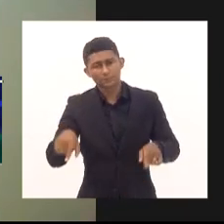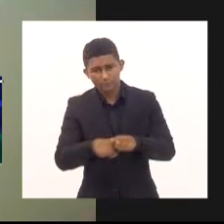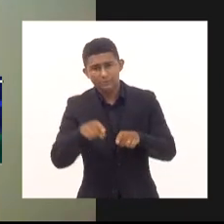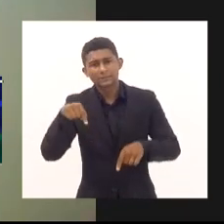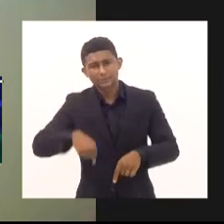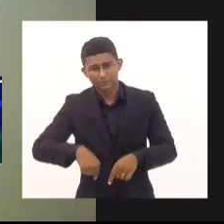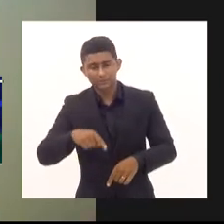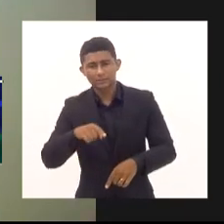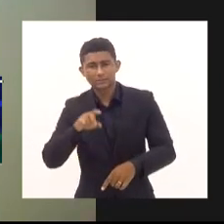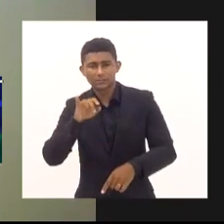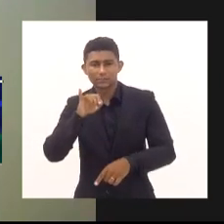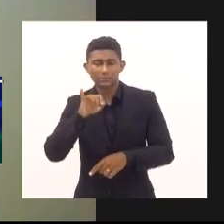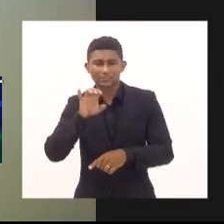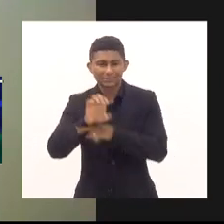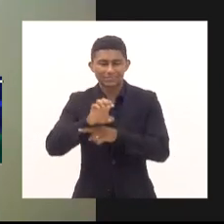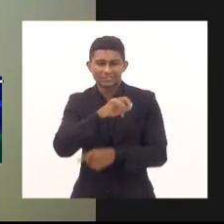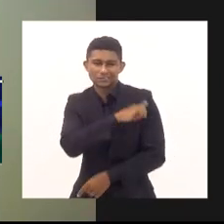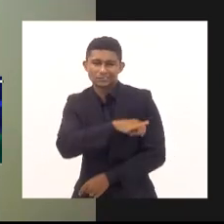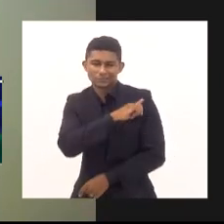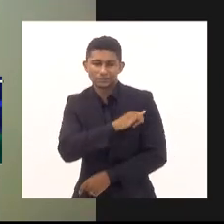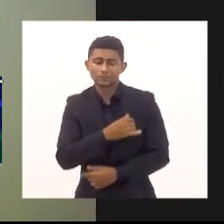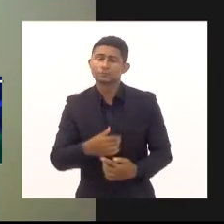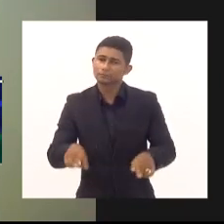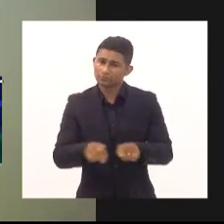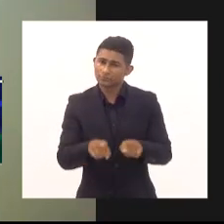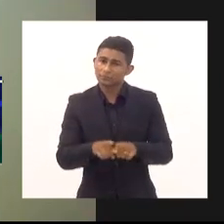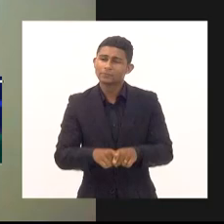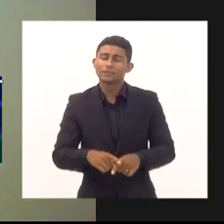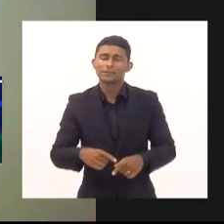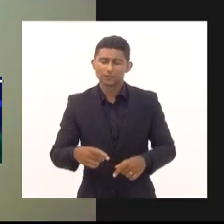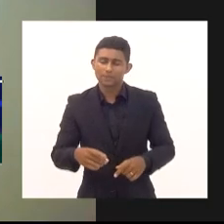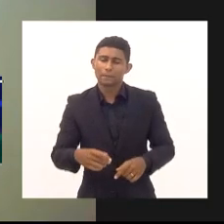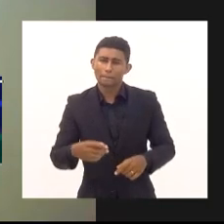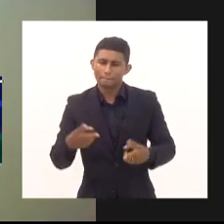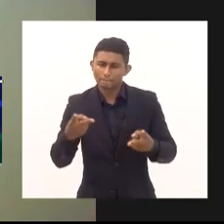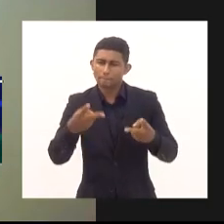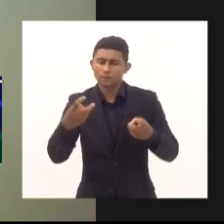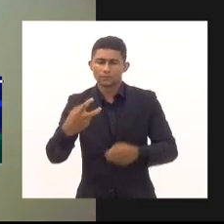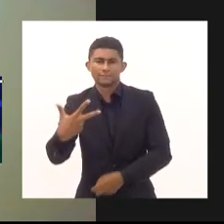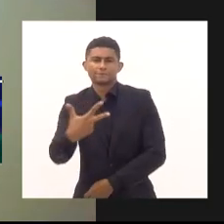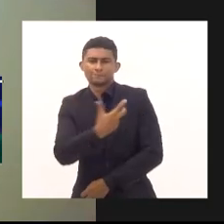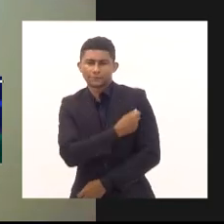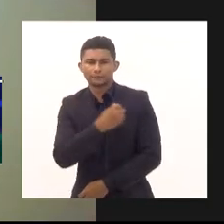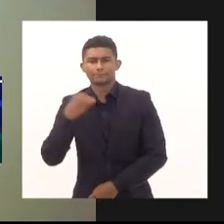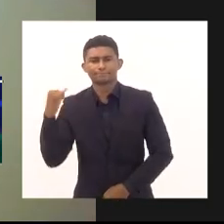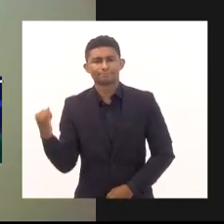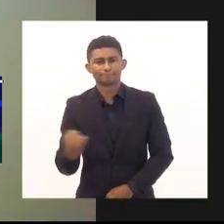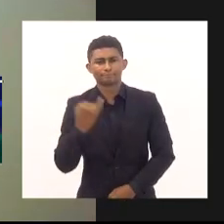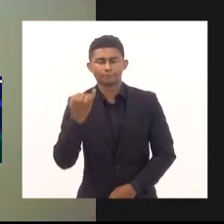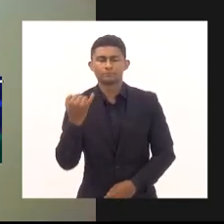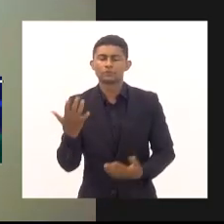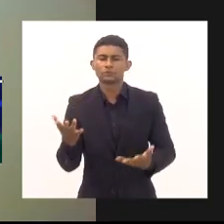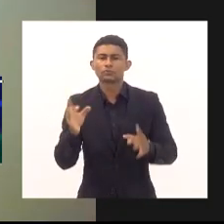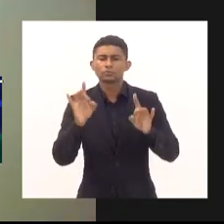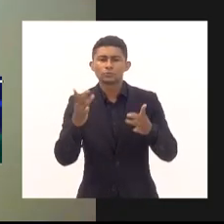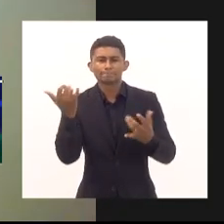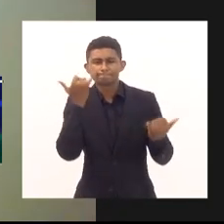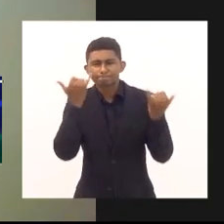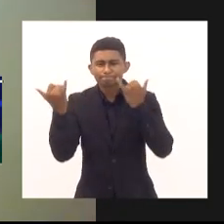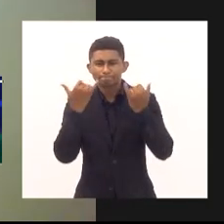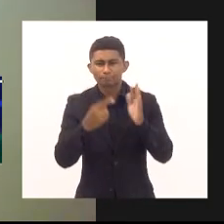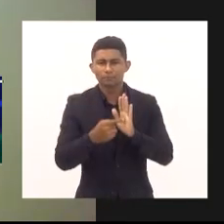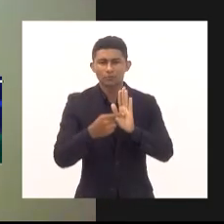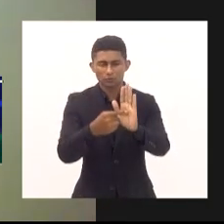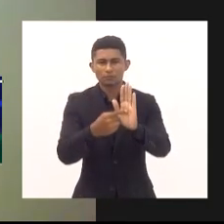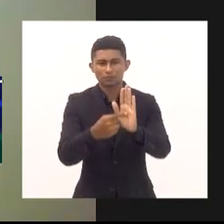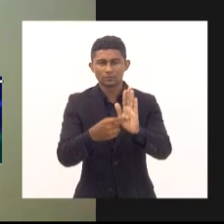Janeiro, e já ficou claro, né, o quanto a vacinação é importante. E aí eu queria apenas trazer um dado, né, do Ministério